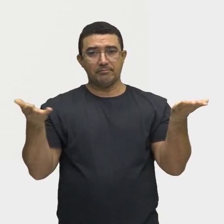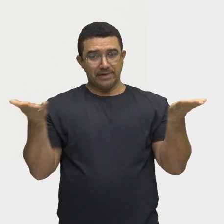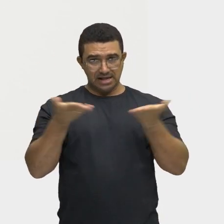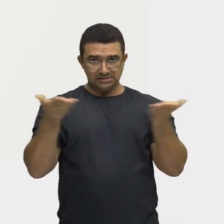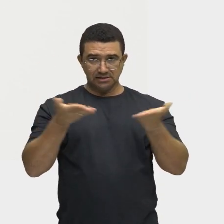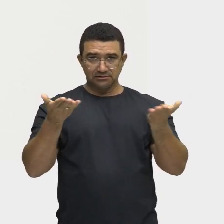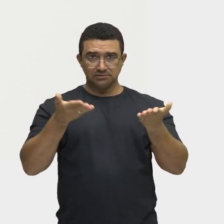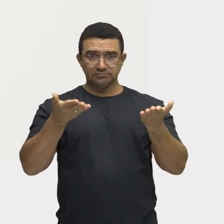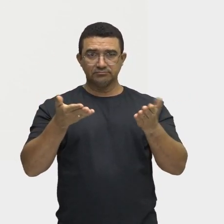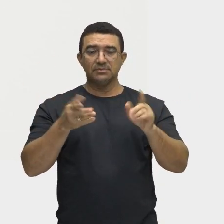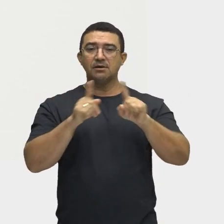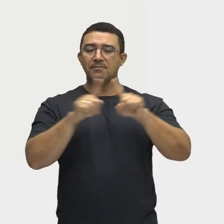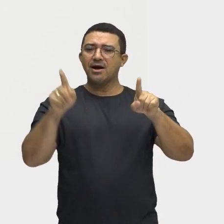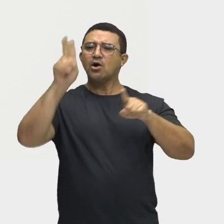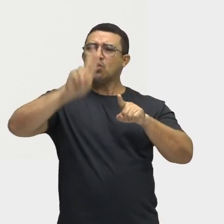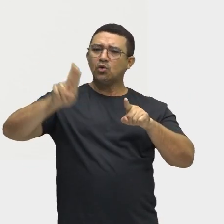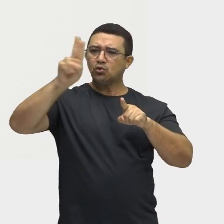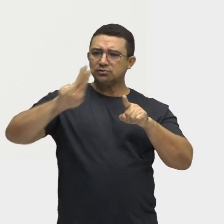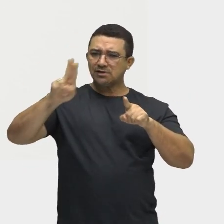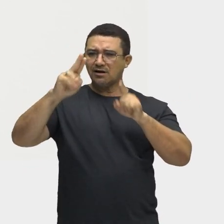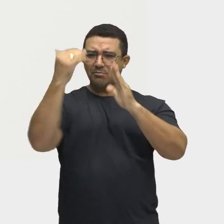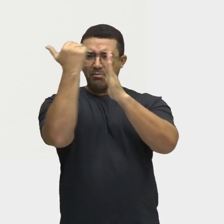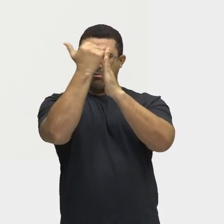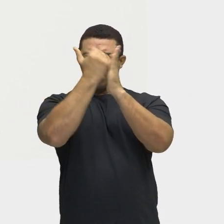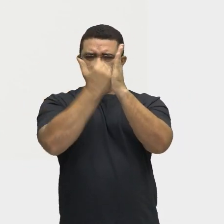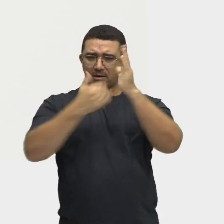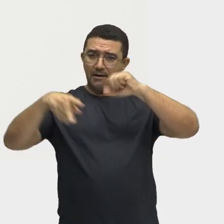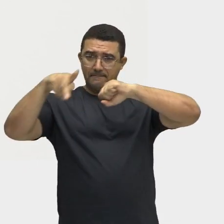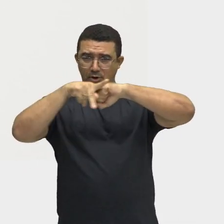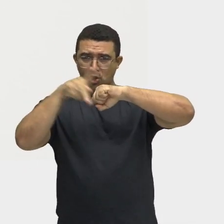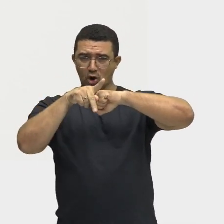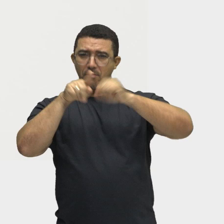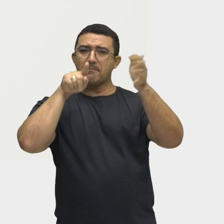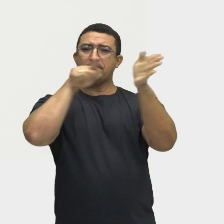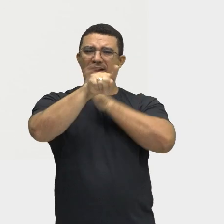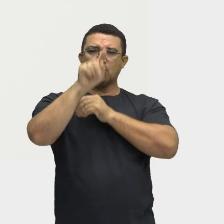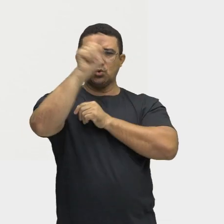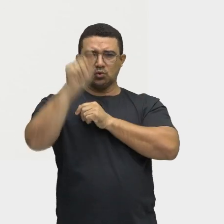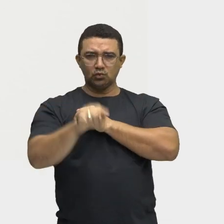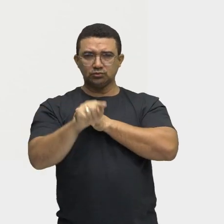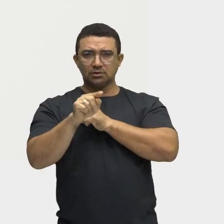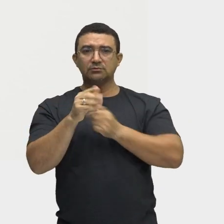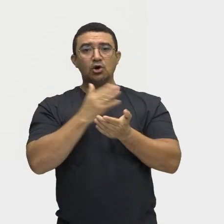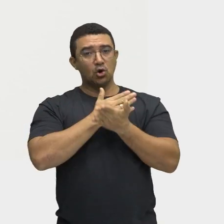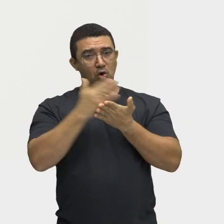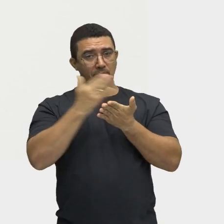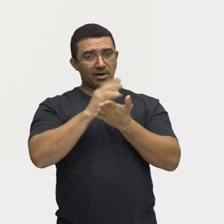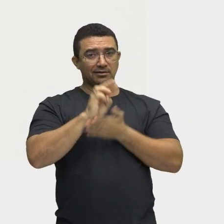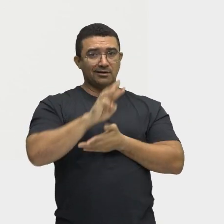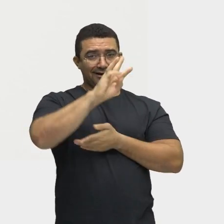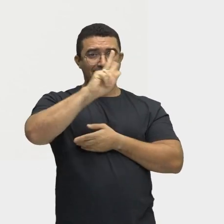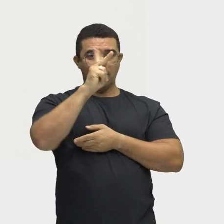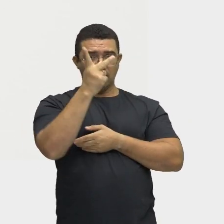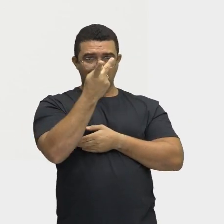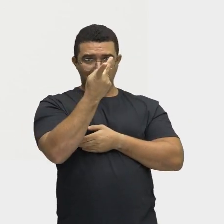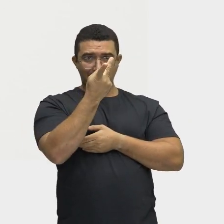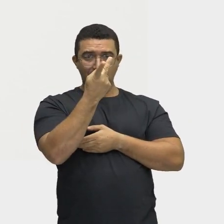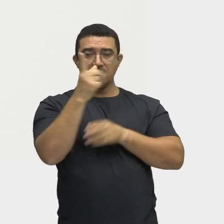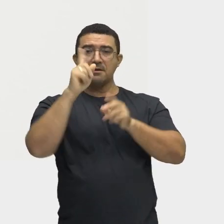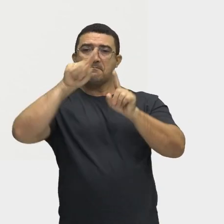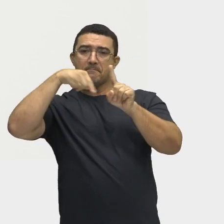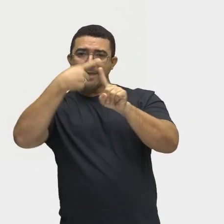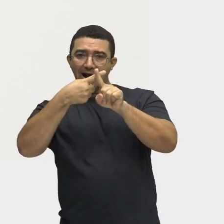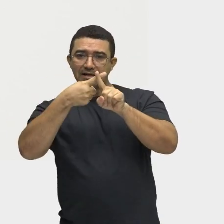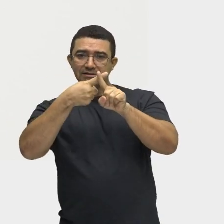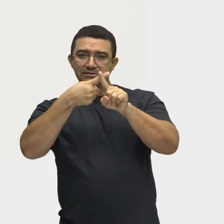Com double weight questions with do. Perguntas com WH com auxiliar do. Tudo bem? Então,